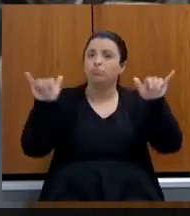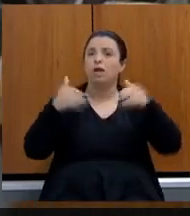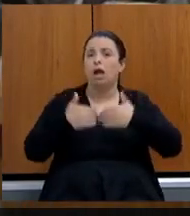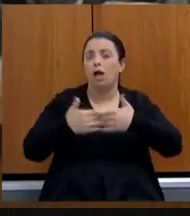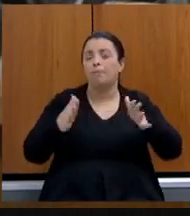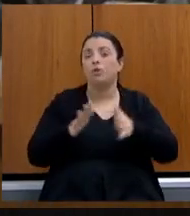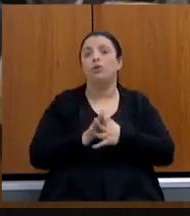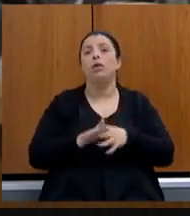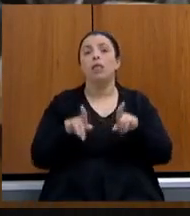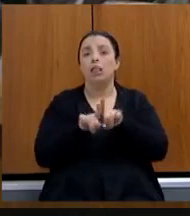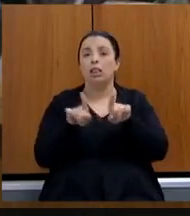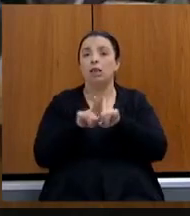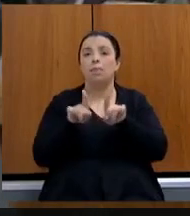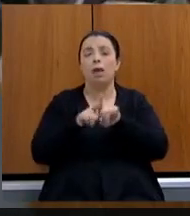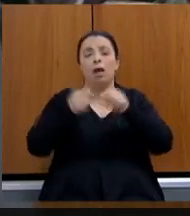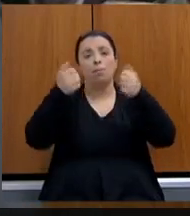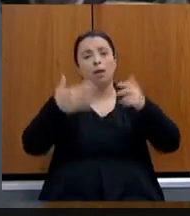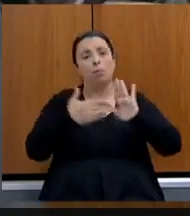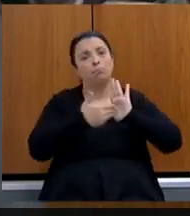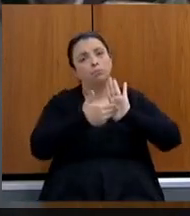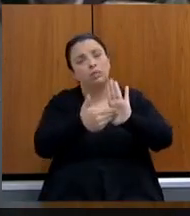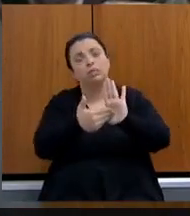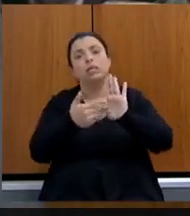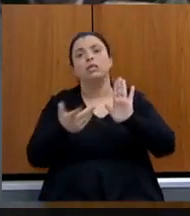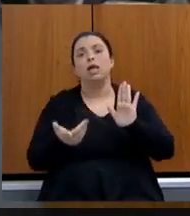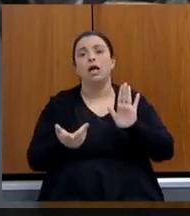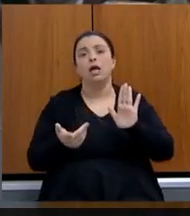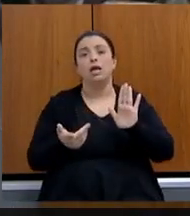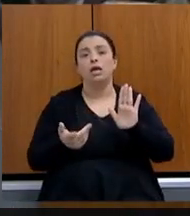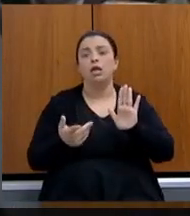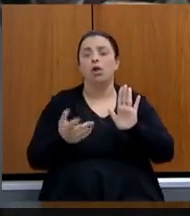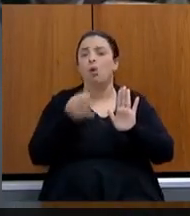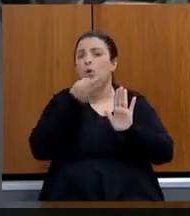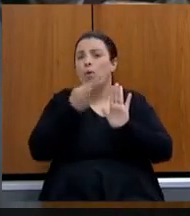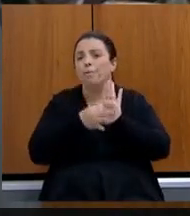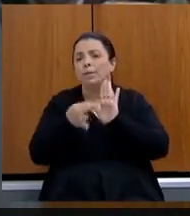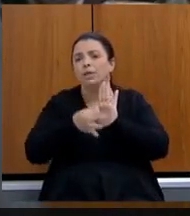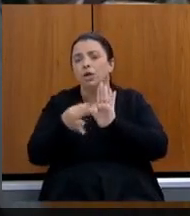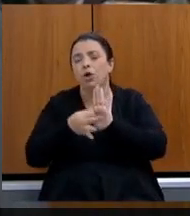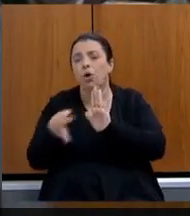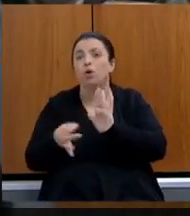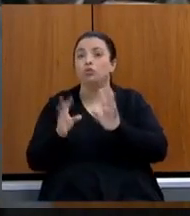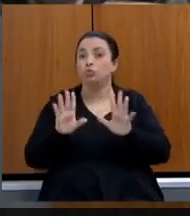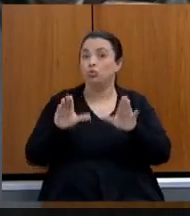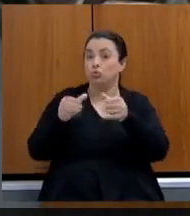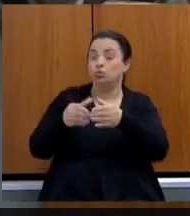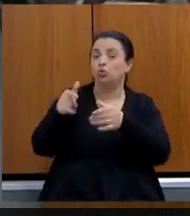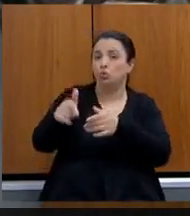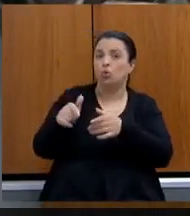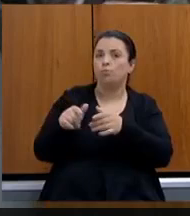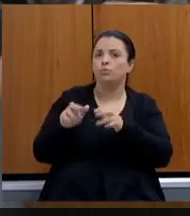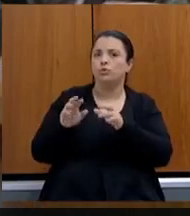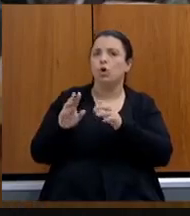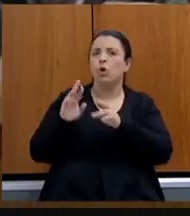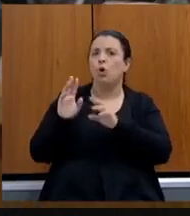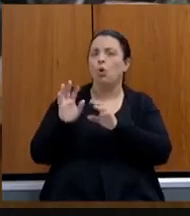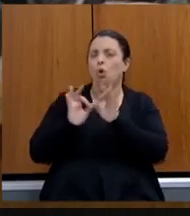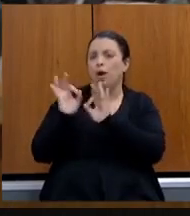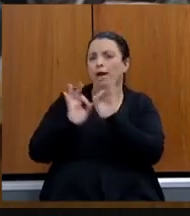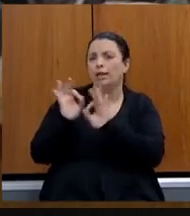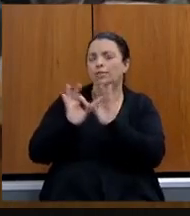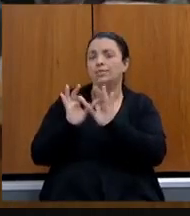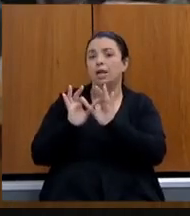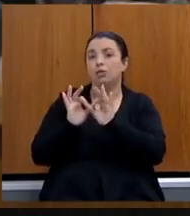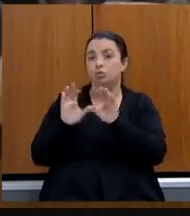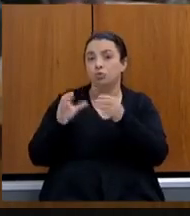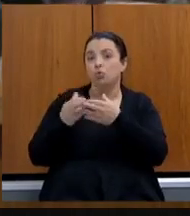oportunidade de apresentar e eu vi contribuições das organizações dos grupos organizados representativos né da nossa